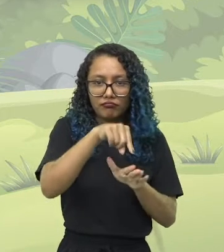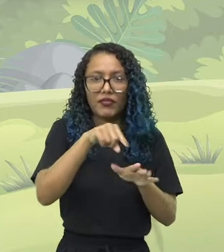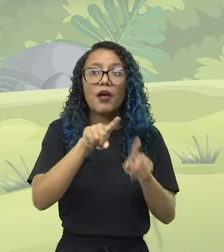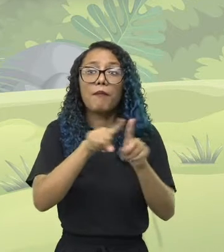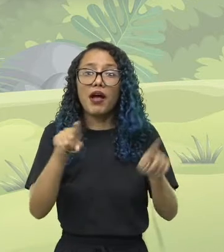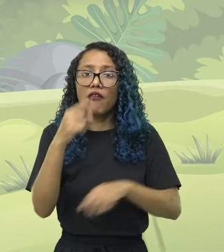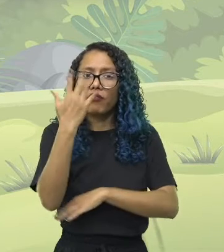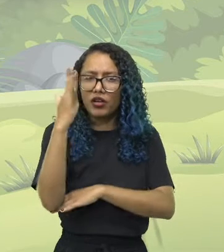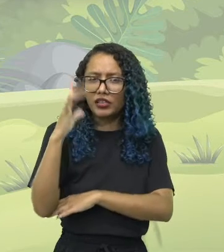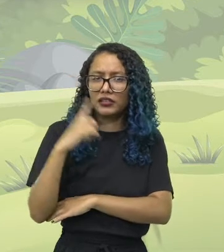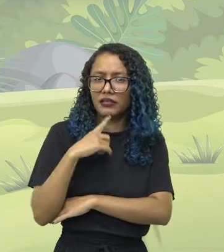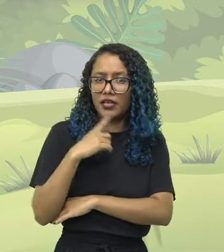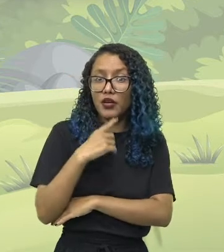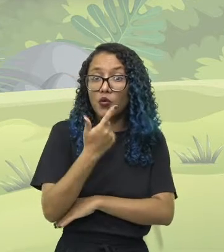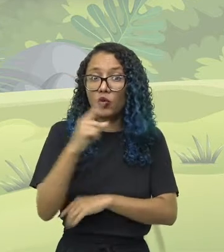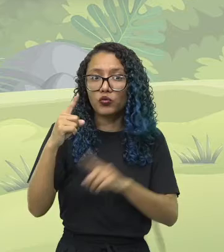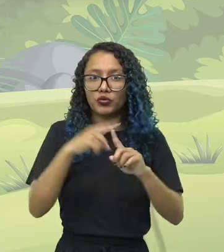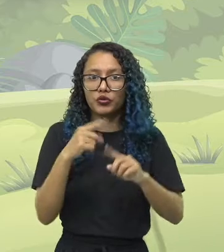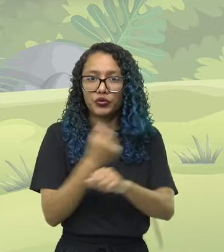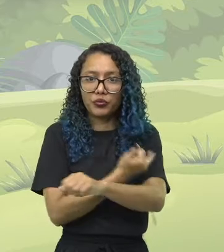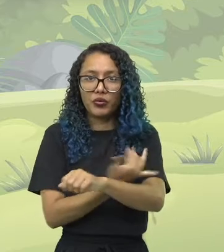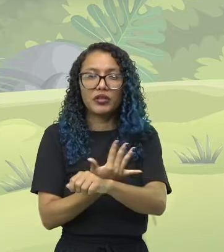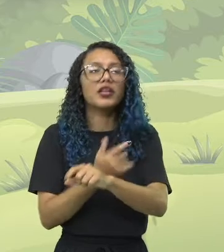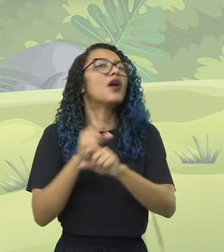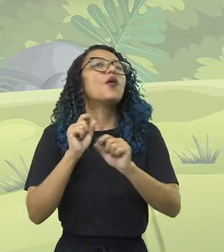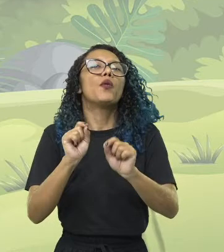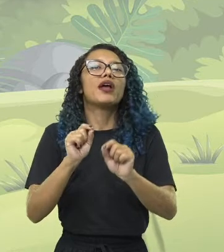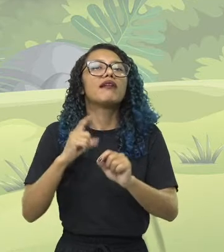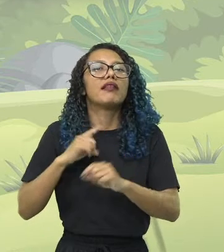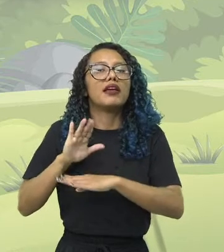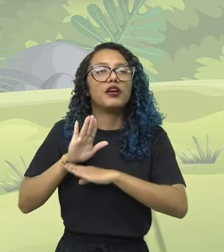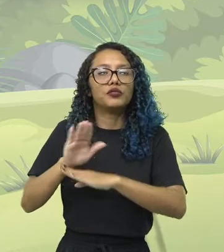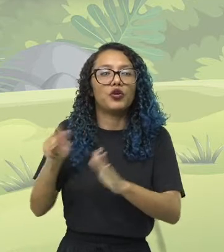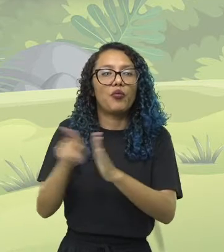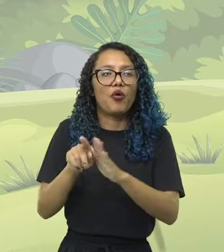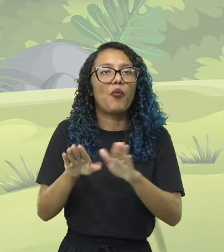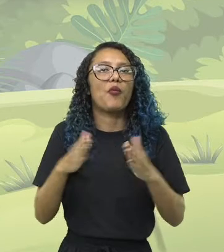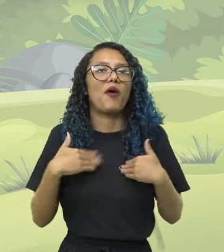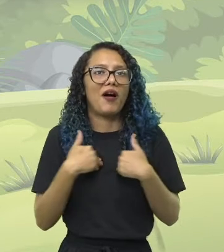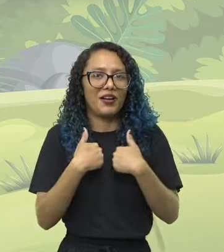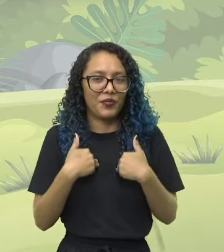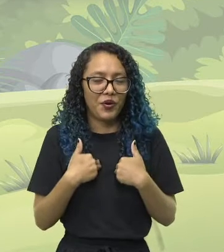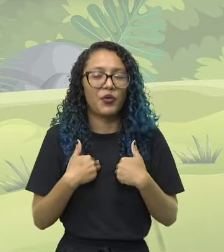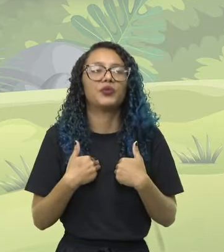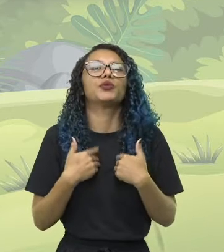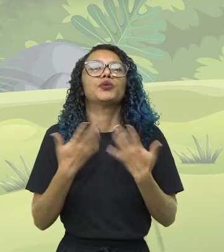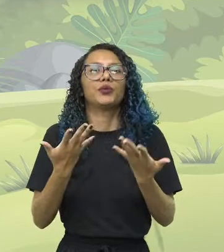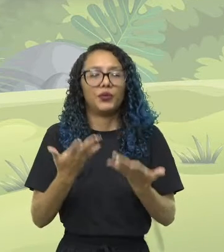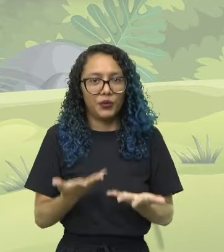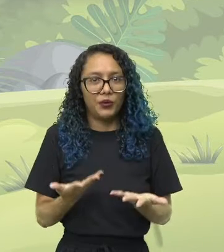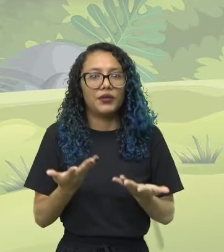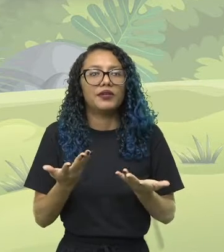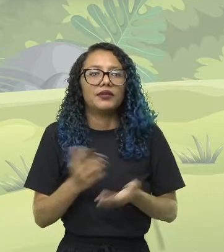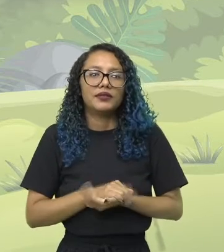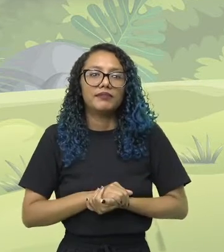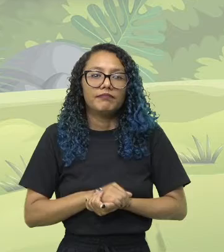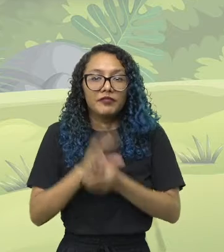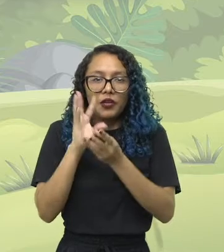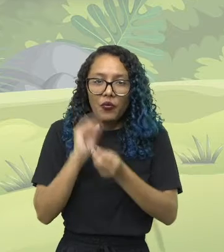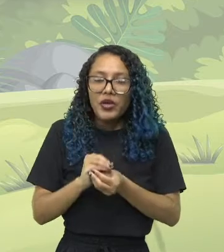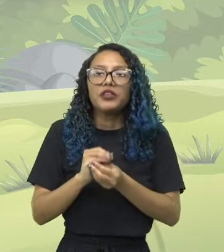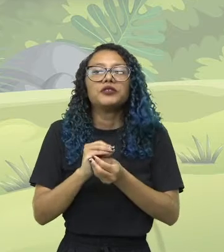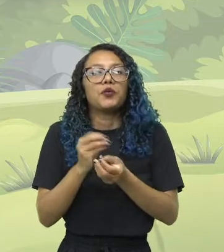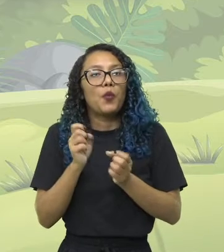de plantas que contam com a ajuda dos animais. Ufa, finalmente, estamos chegando perto do título desse texto.